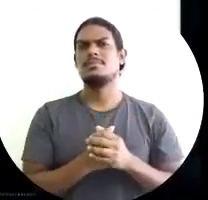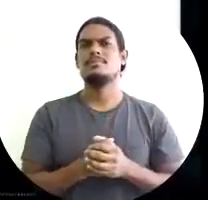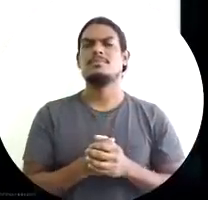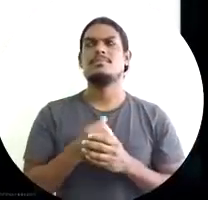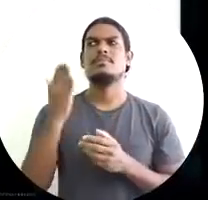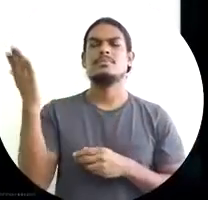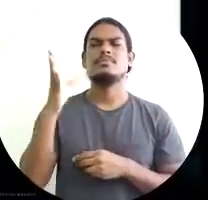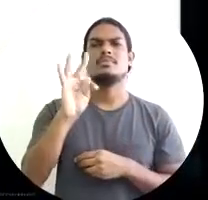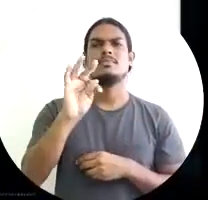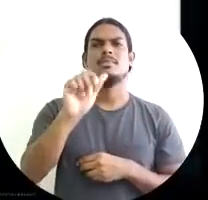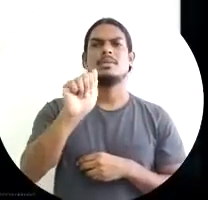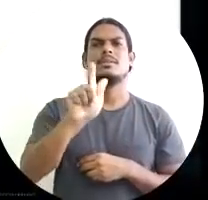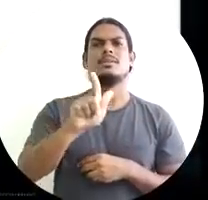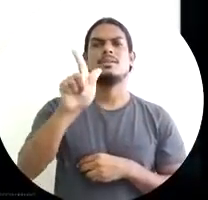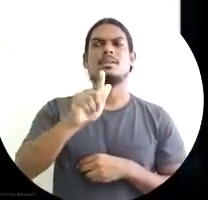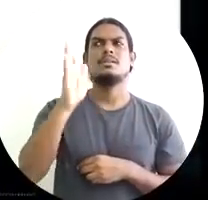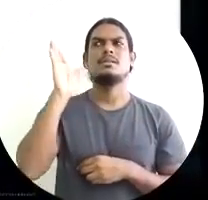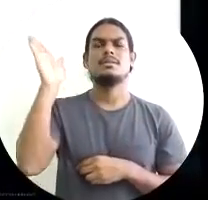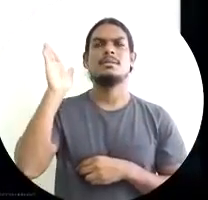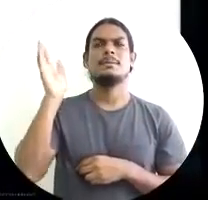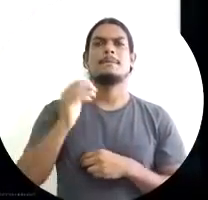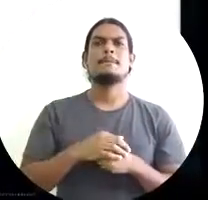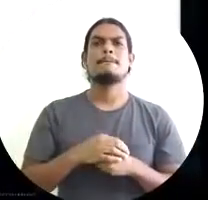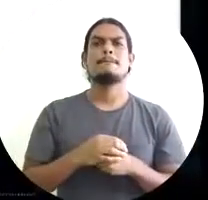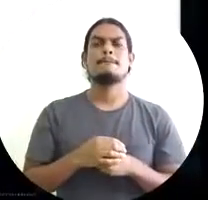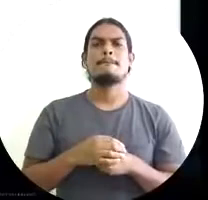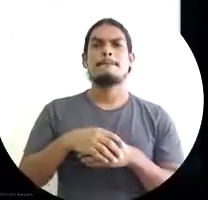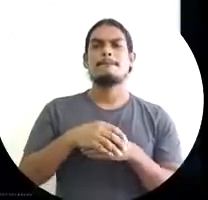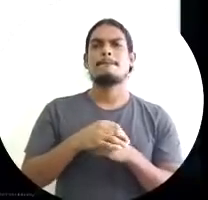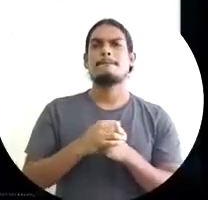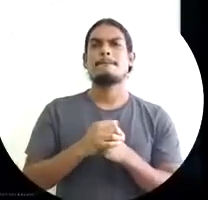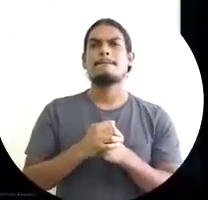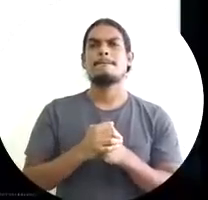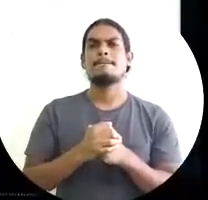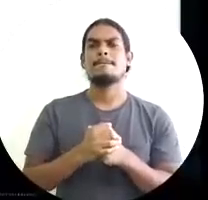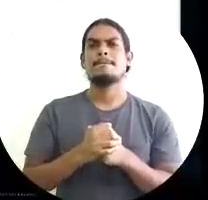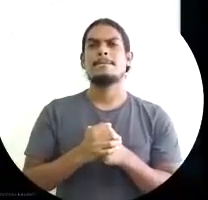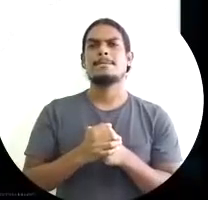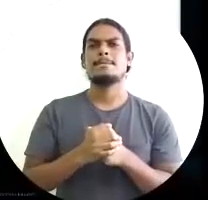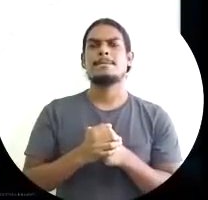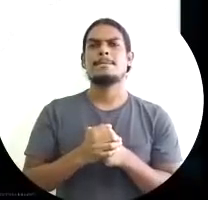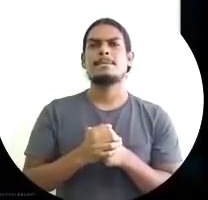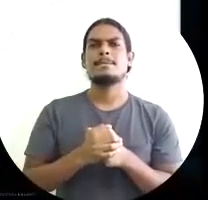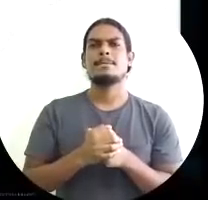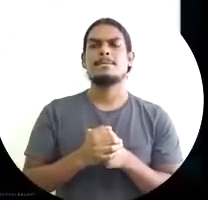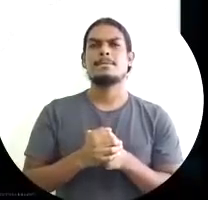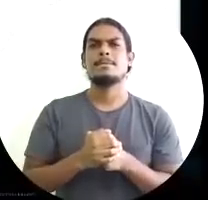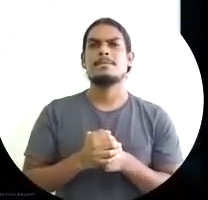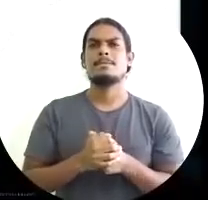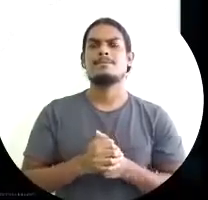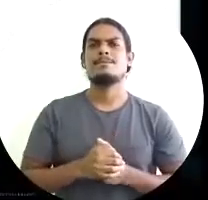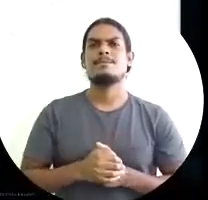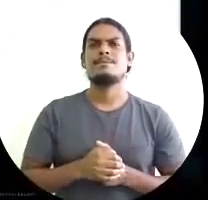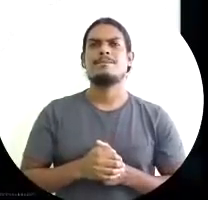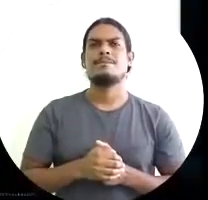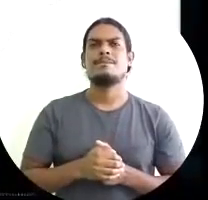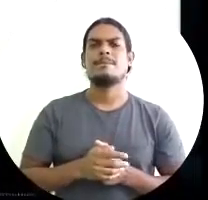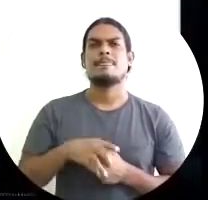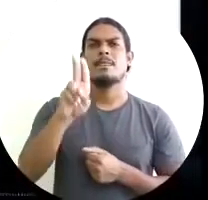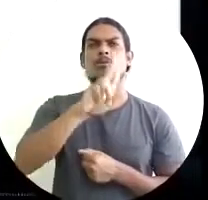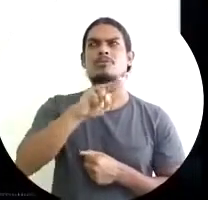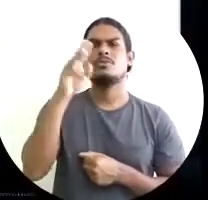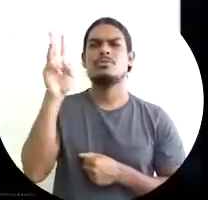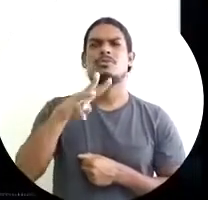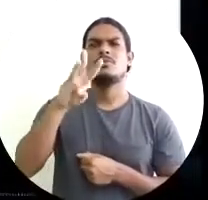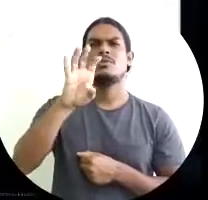está dentro da tag read, que ela vai ser a link. Ela tem um rel, que vai